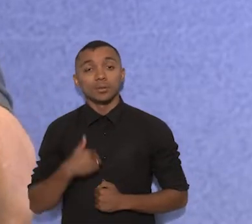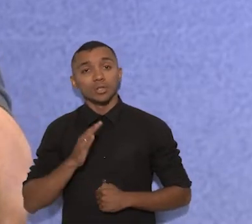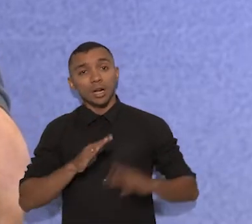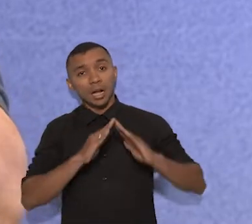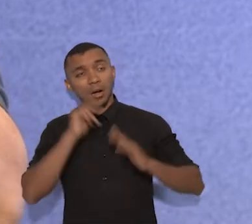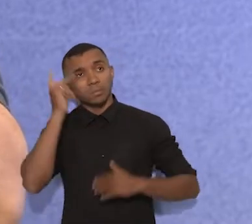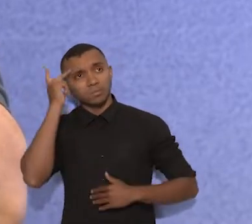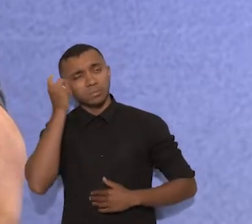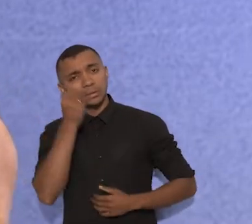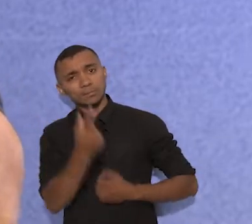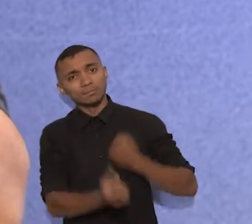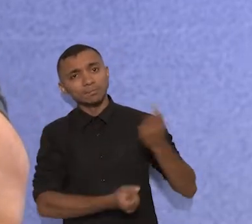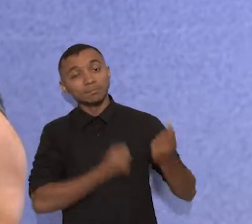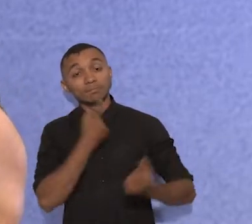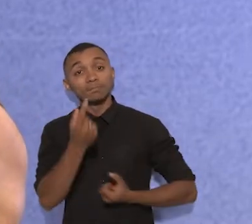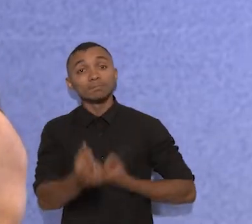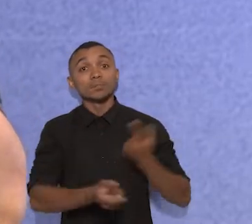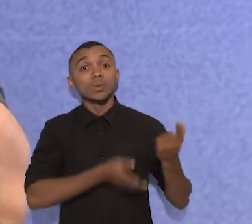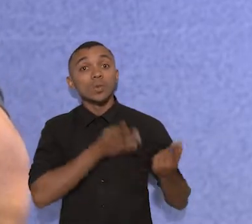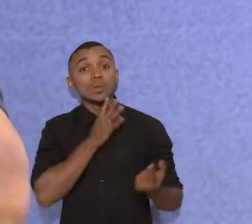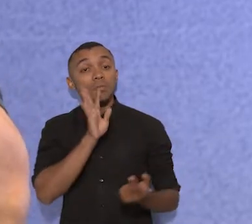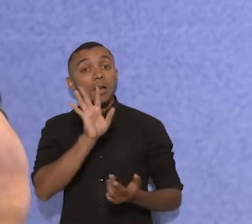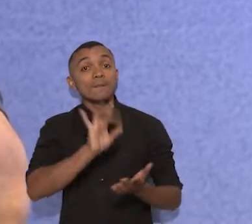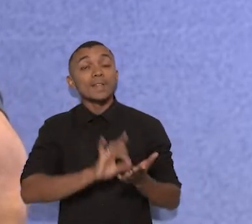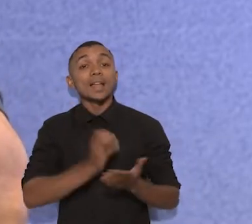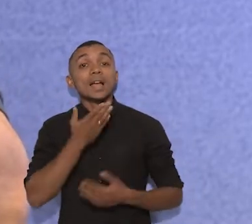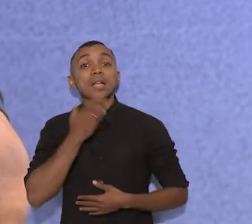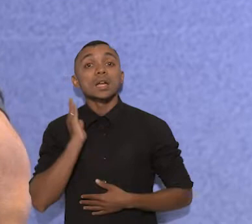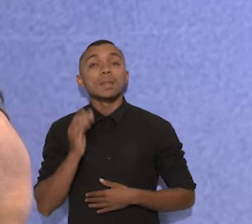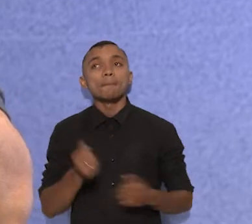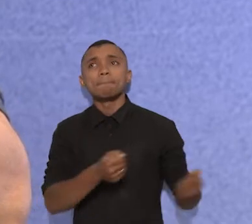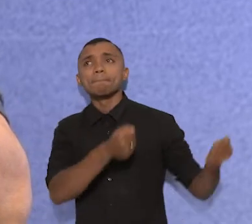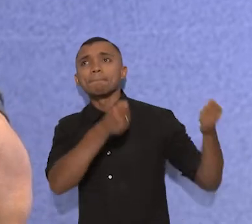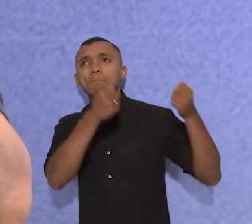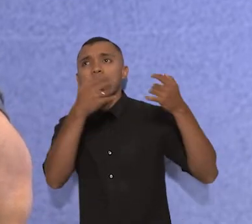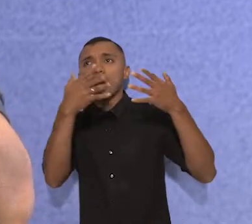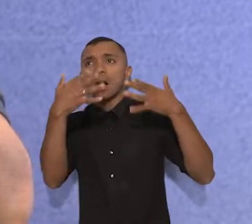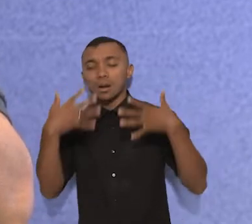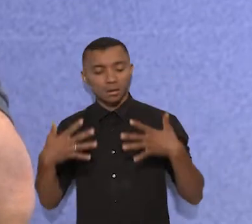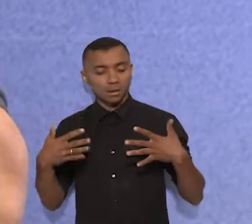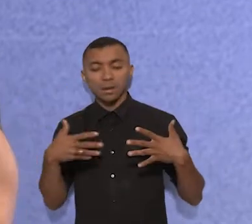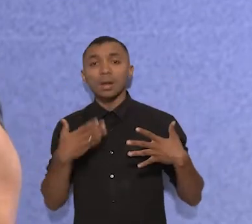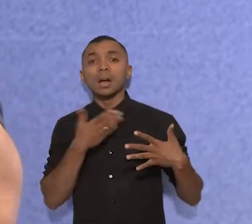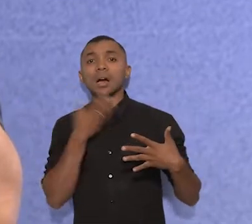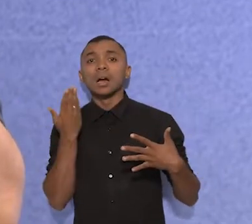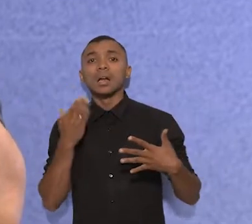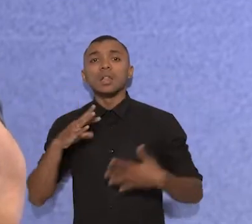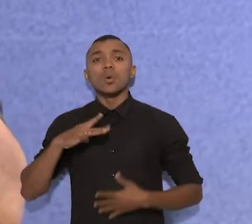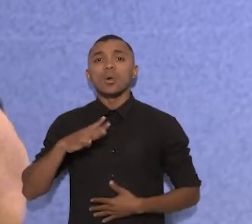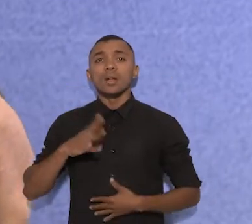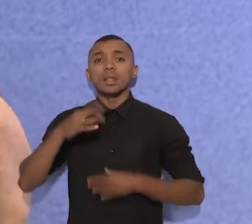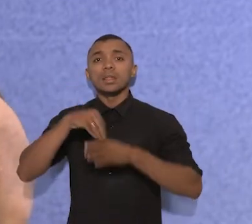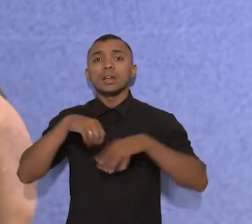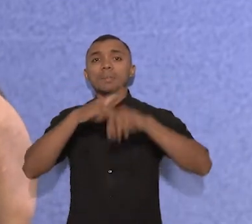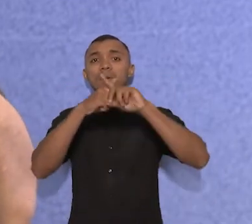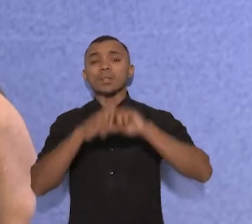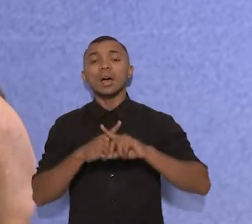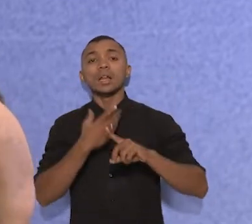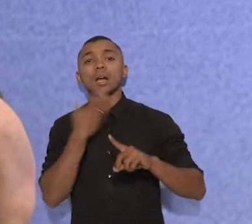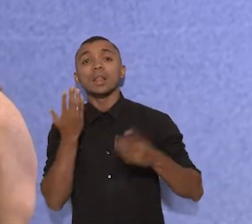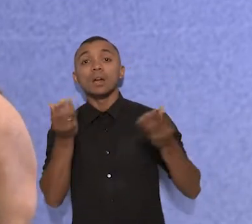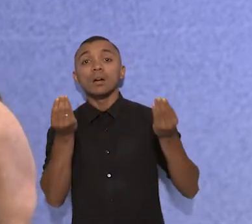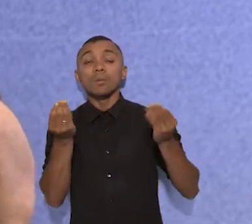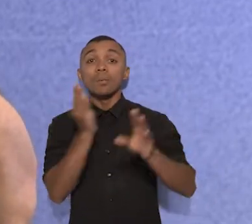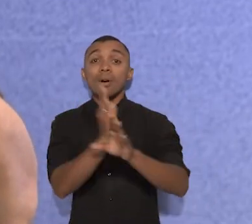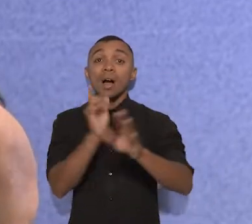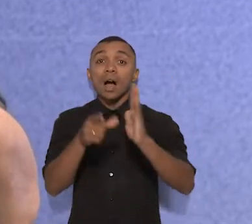também, mas eu queria saber qual é a explicação para essa posição do Corinthians no Campeonato Brasileiro. Não tem explicação, não tem. Porque